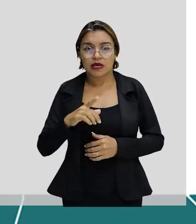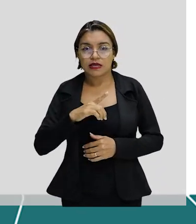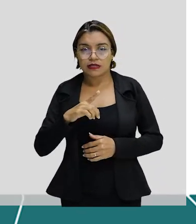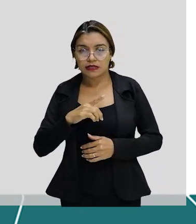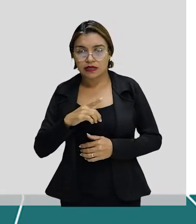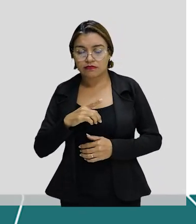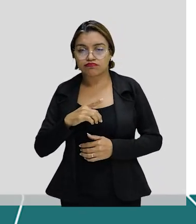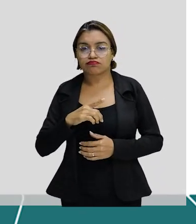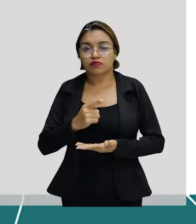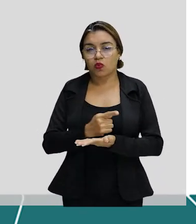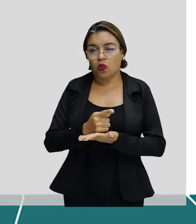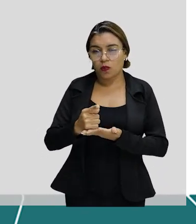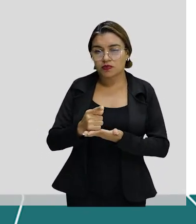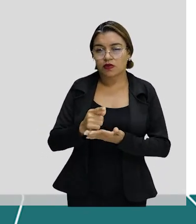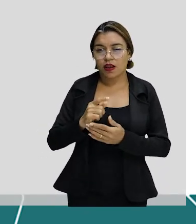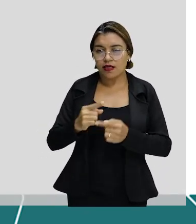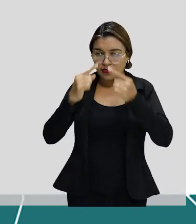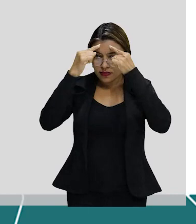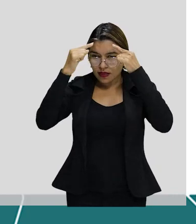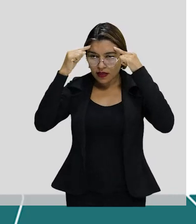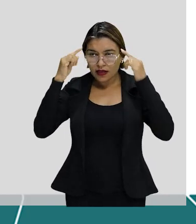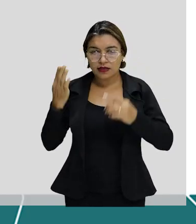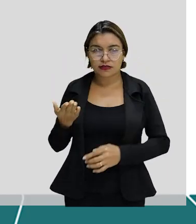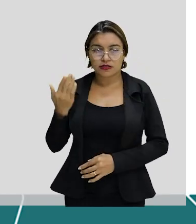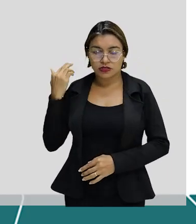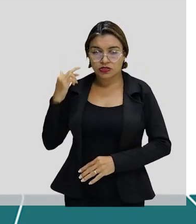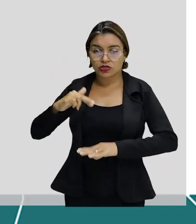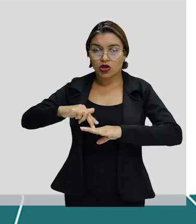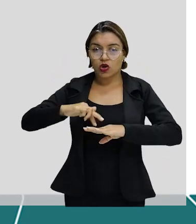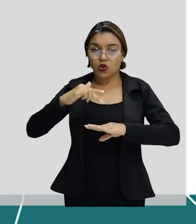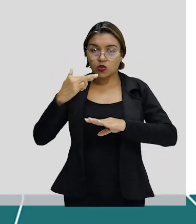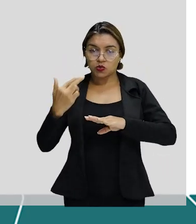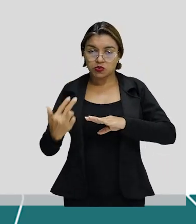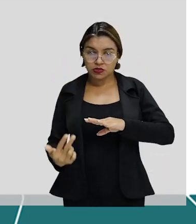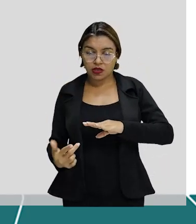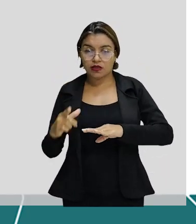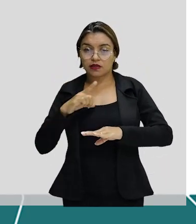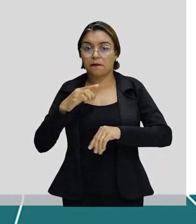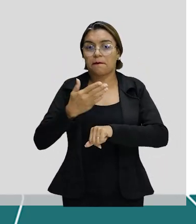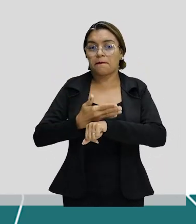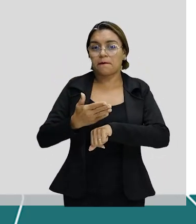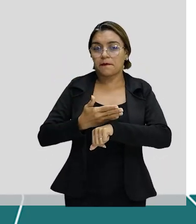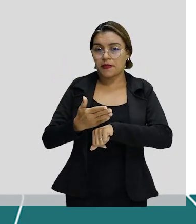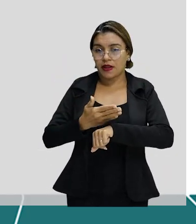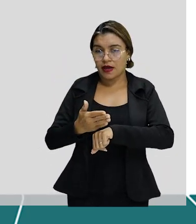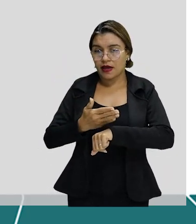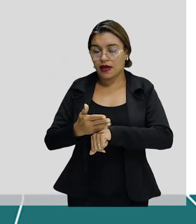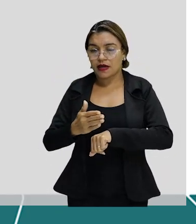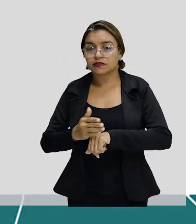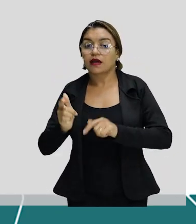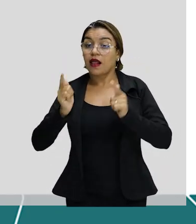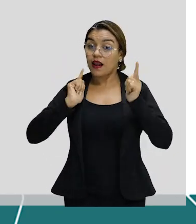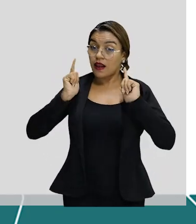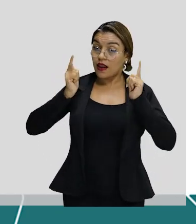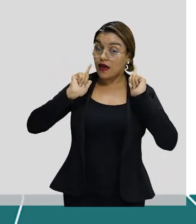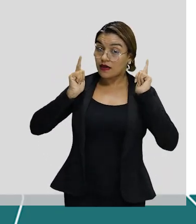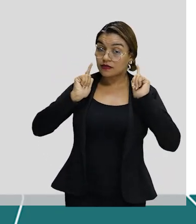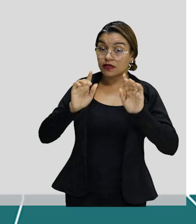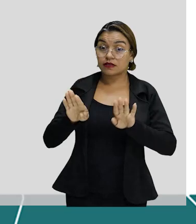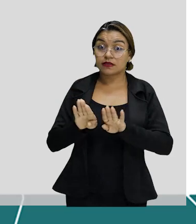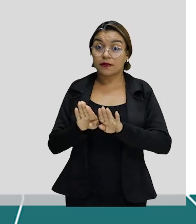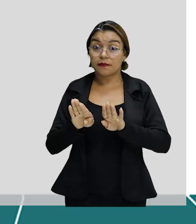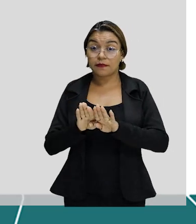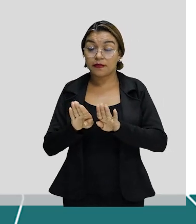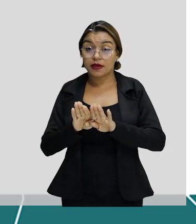Grécia antiga os saldos ornamentais remetem às práticas recreativas e de